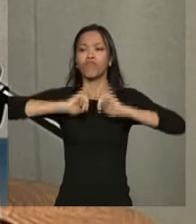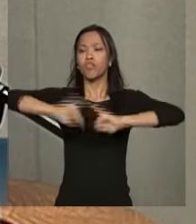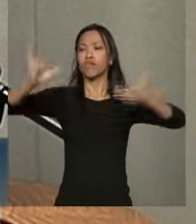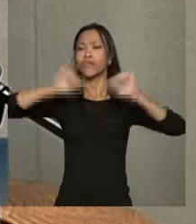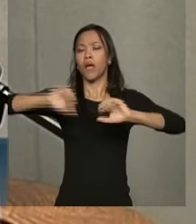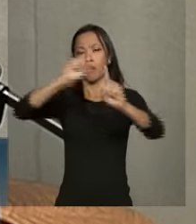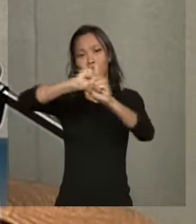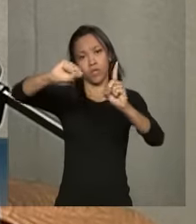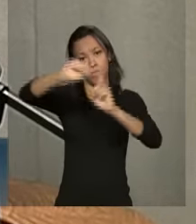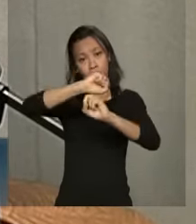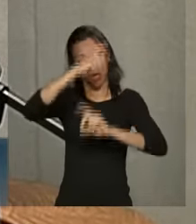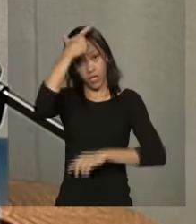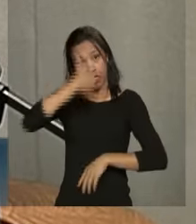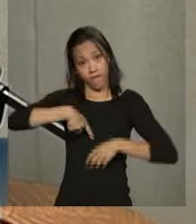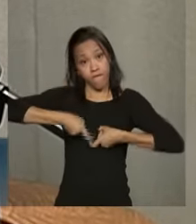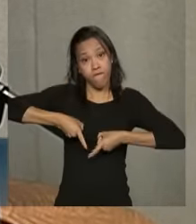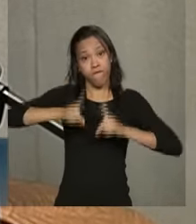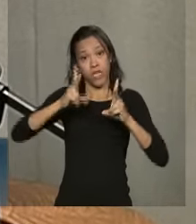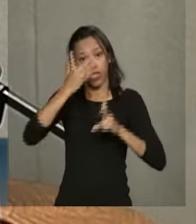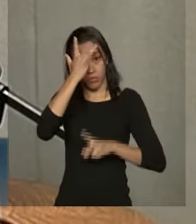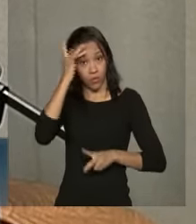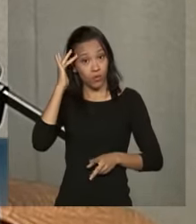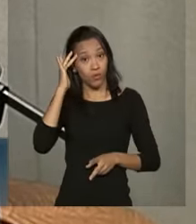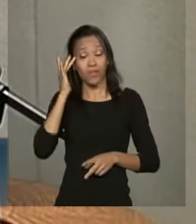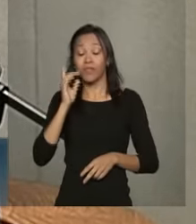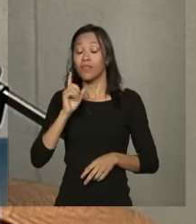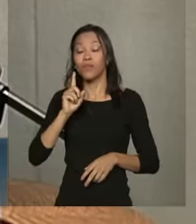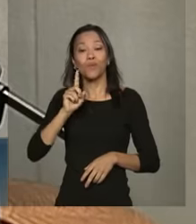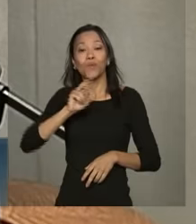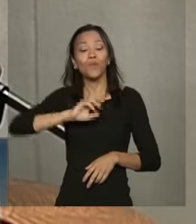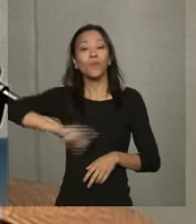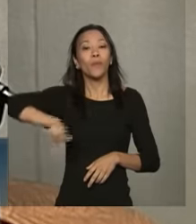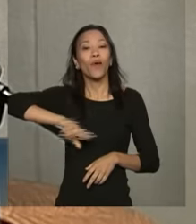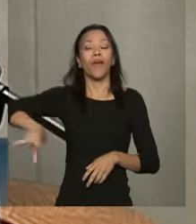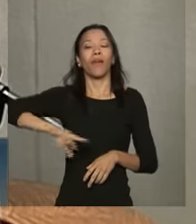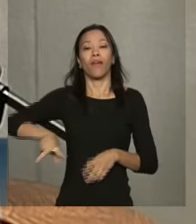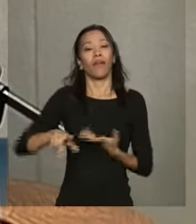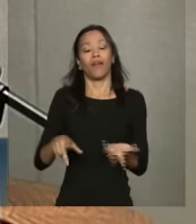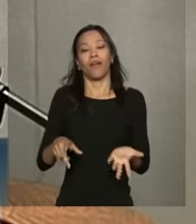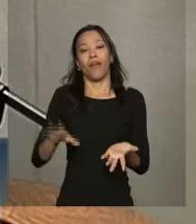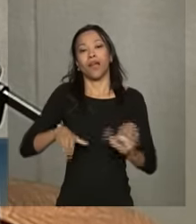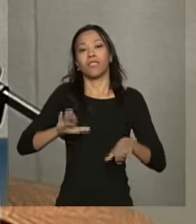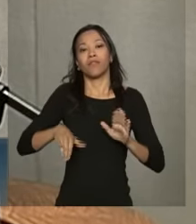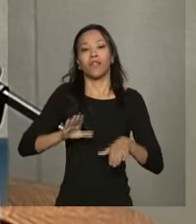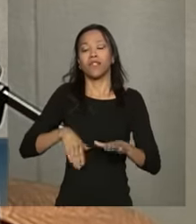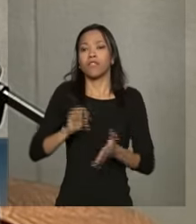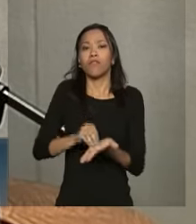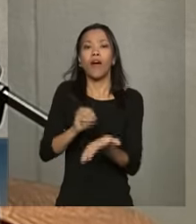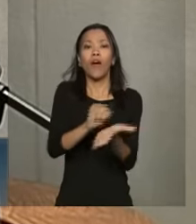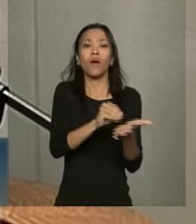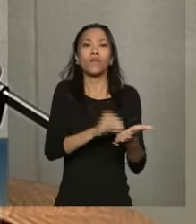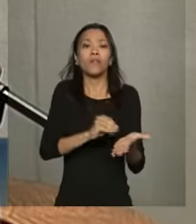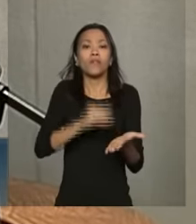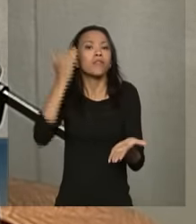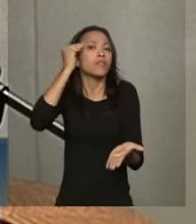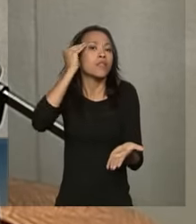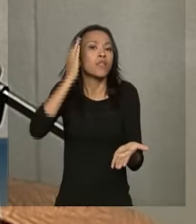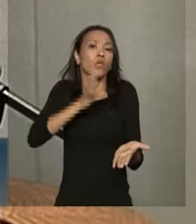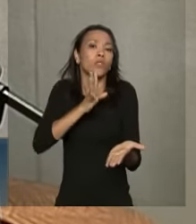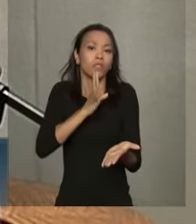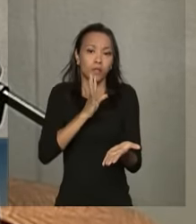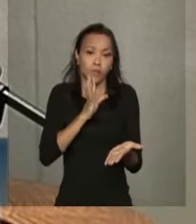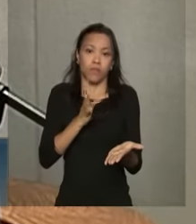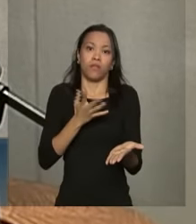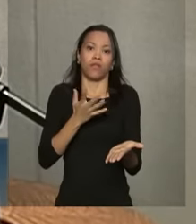que tráfico de pessoas não se resume eh e que muitas vezes a falta de conhecimento leva essa